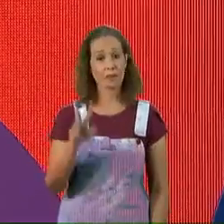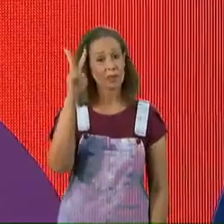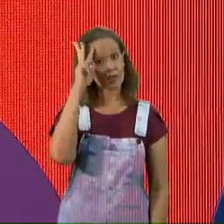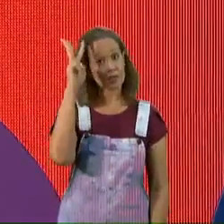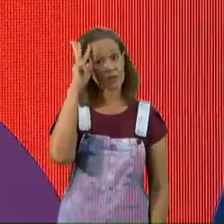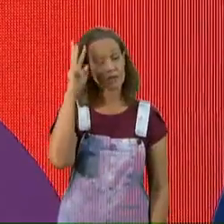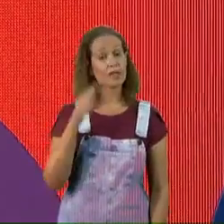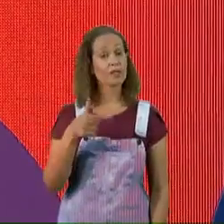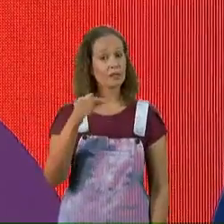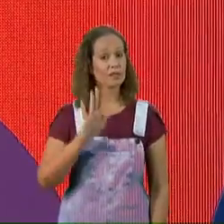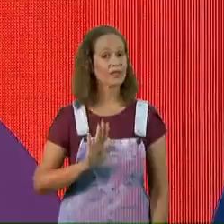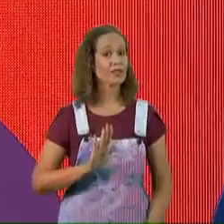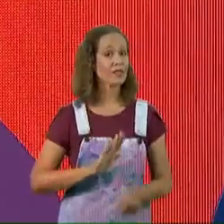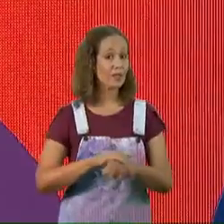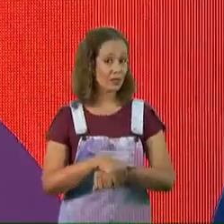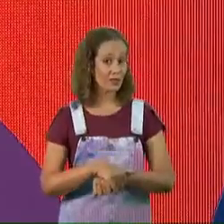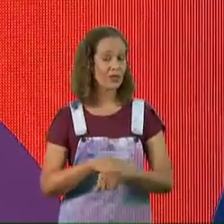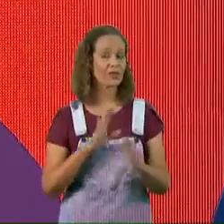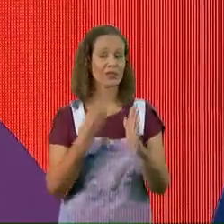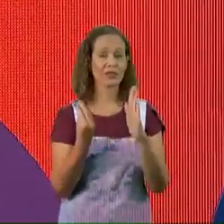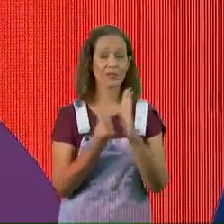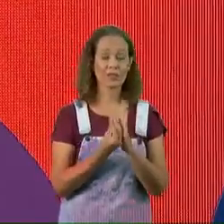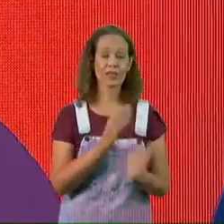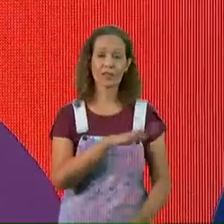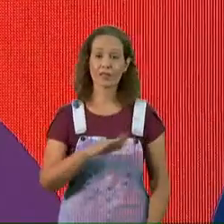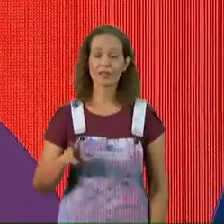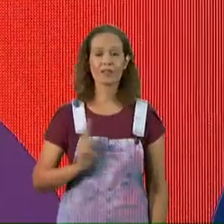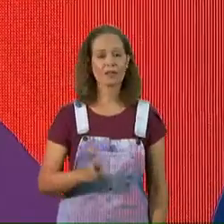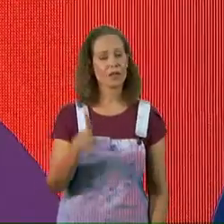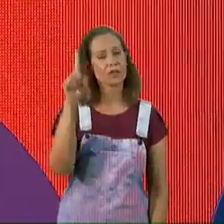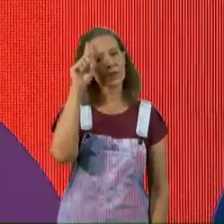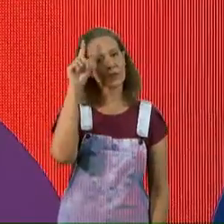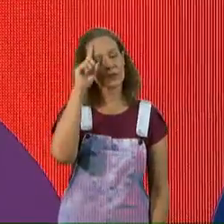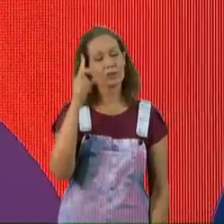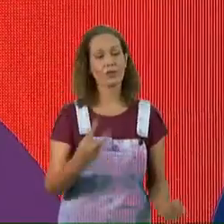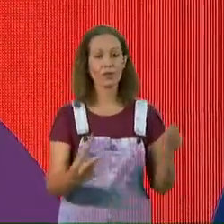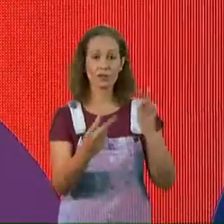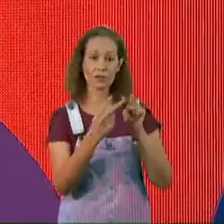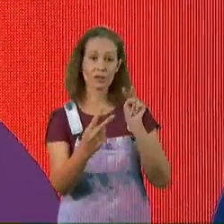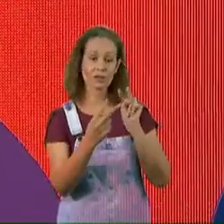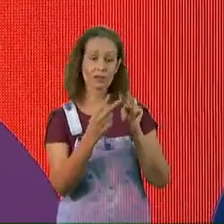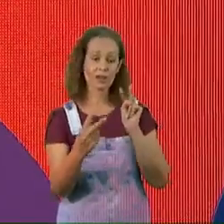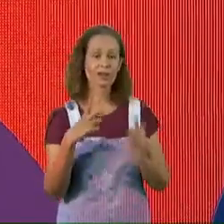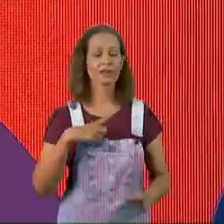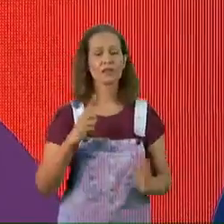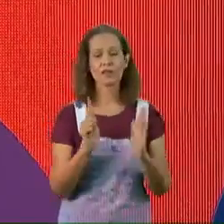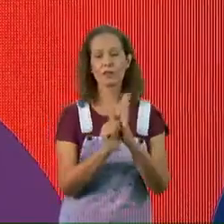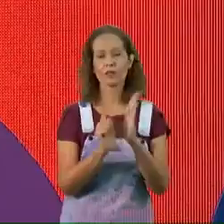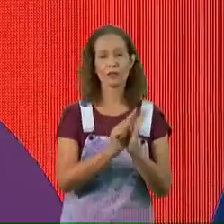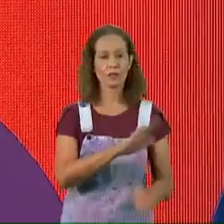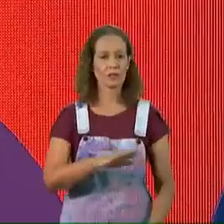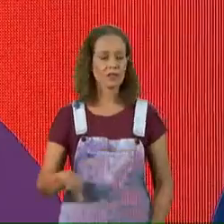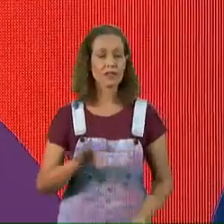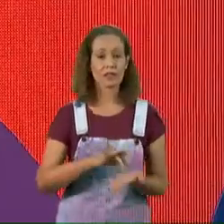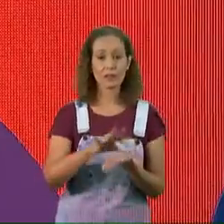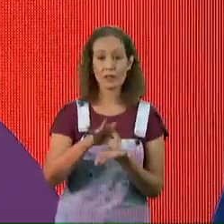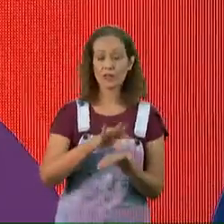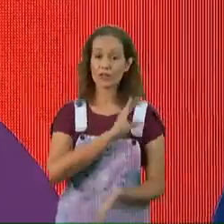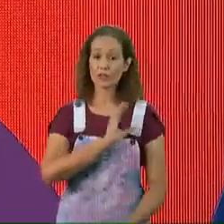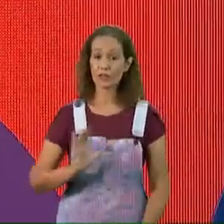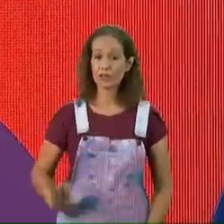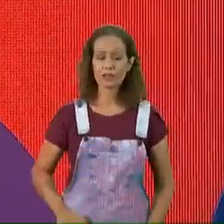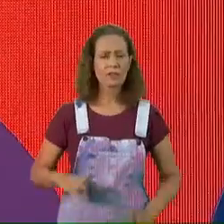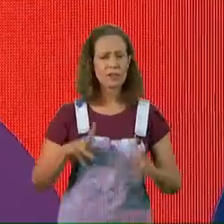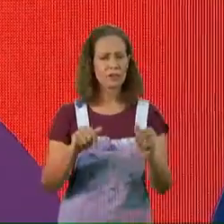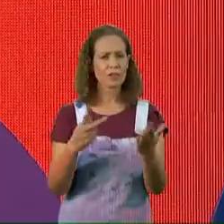às 19 horas. GC Kids, todos os dias online. Nós temos Gideões Mirins, Sementinhas de Cristo,